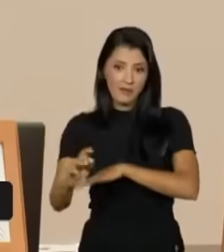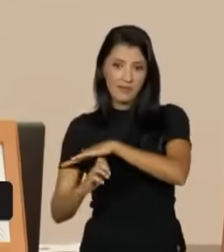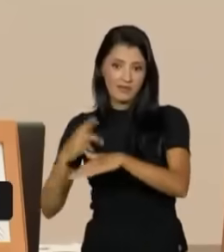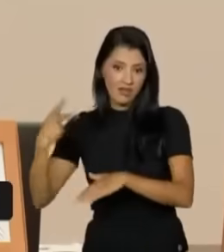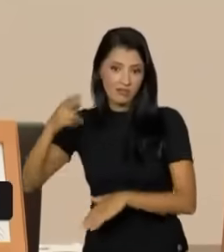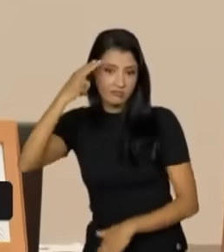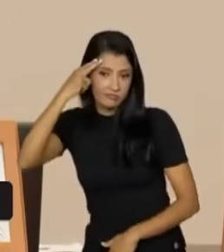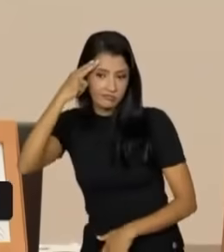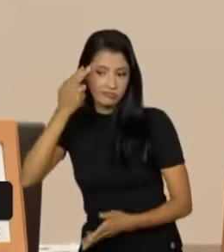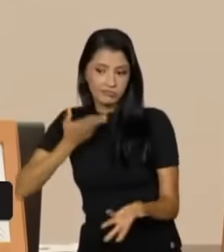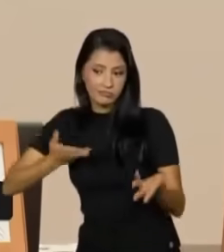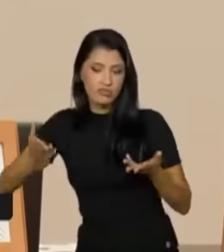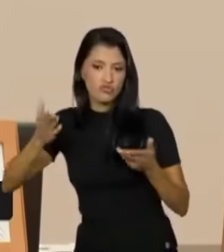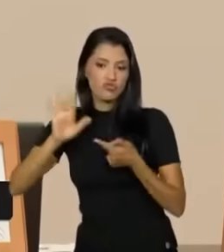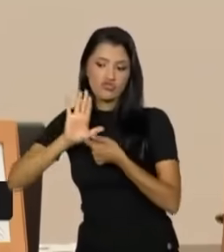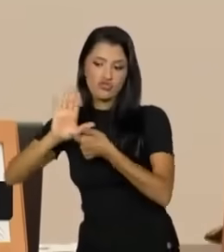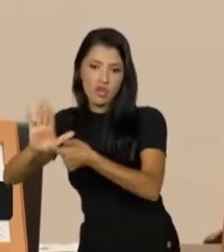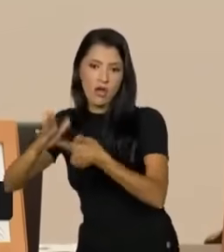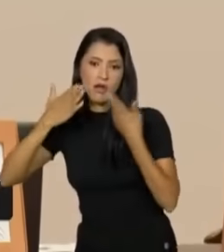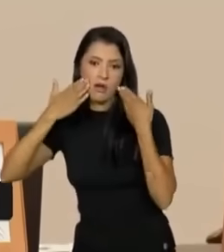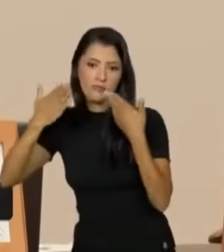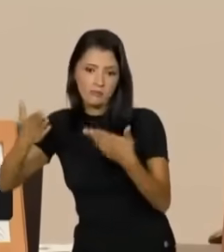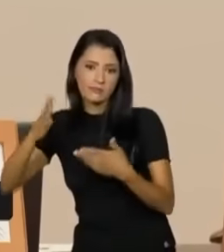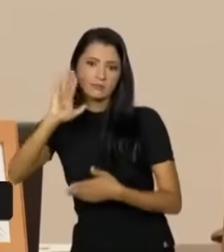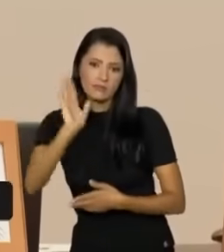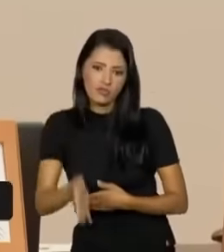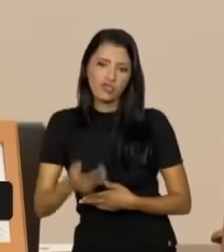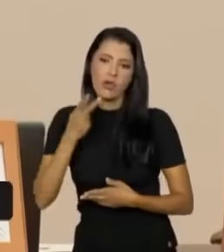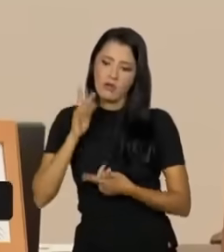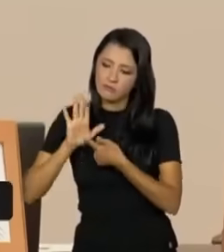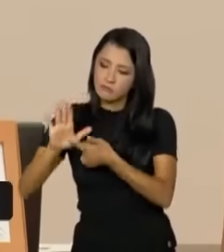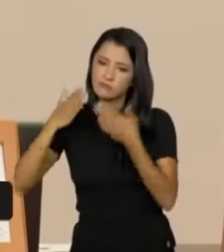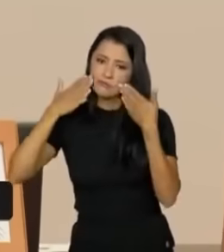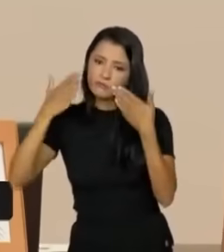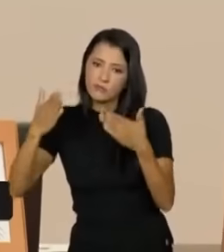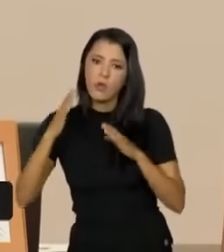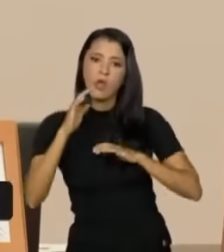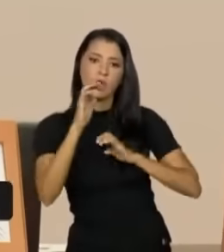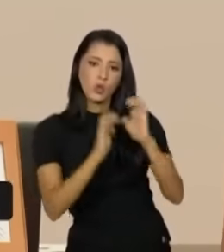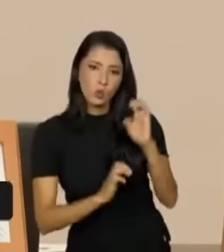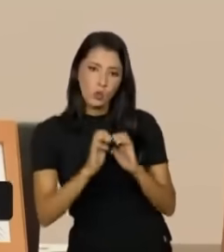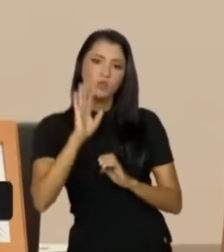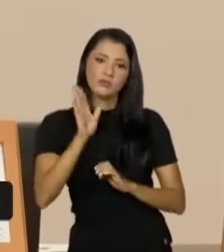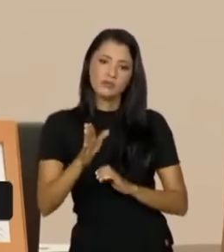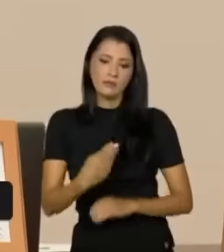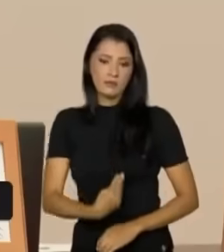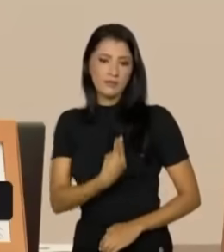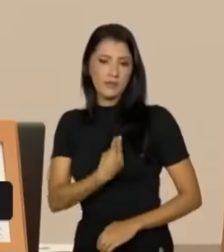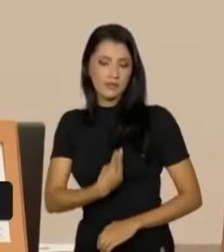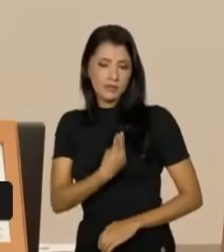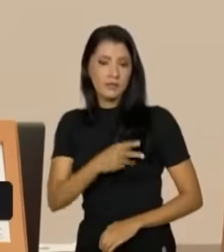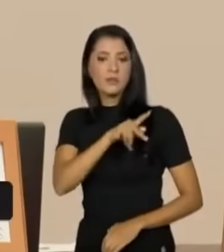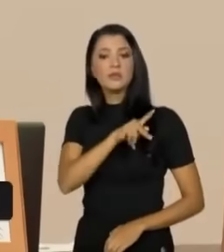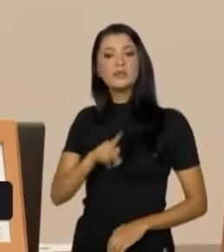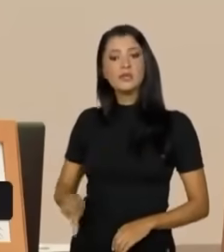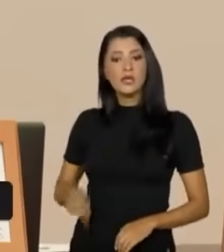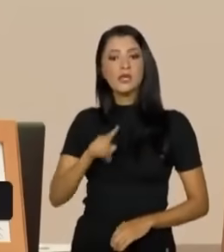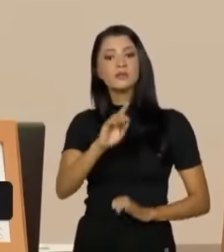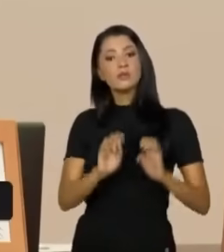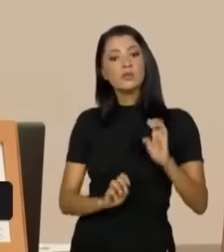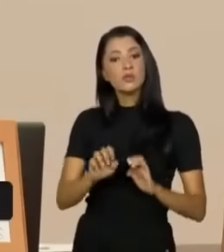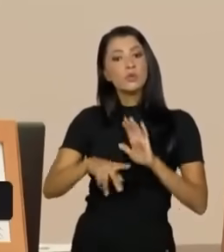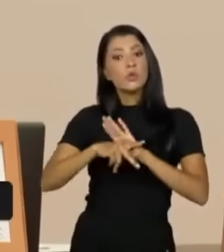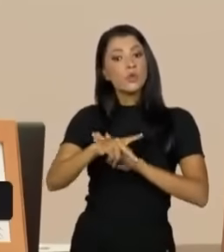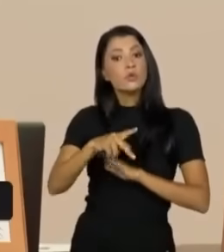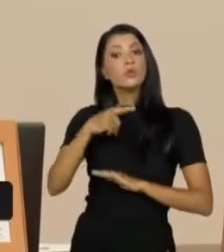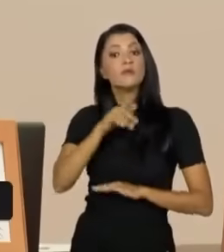Saudita. Aqui já foi falado da indústria, porque está presente o presidente da Federação das Indústrias de São